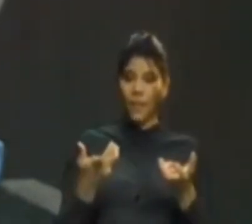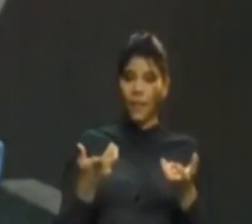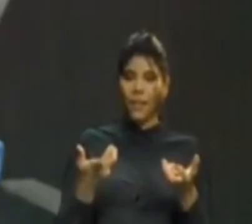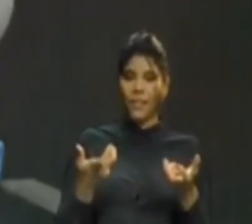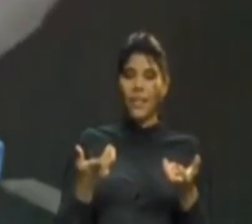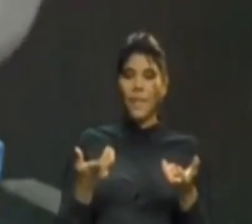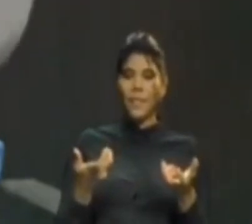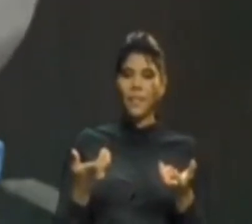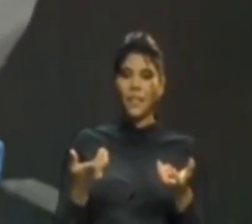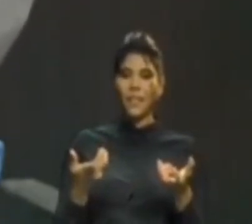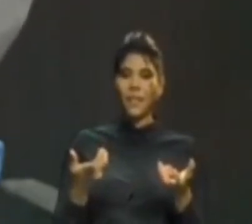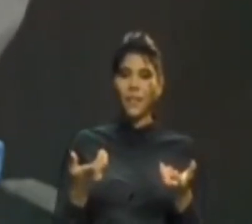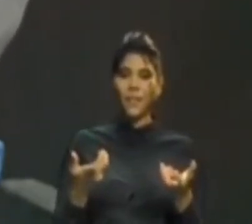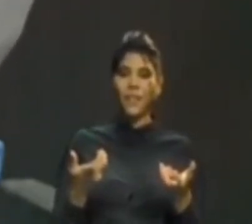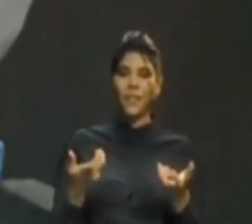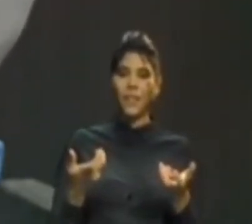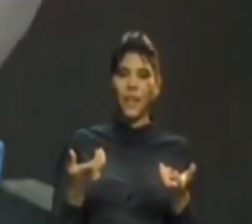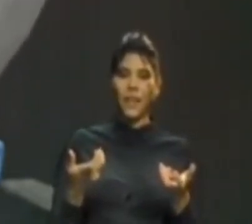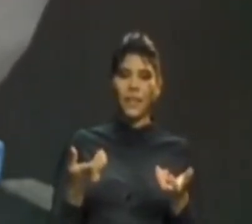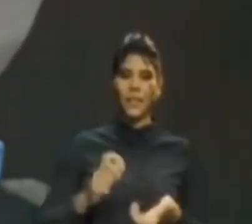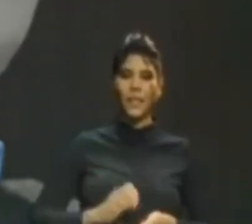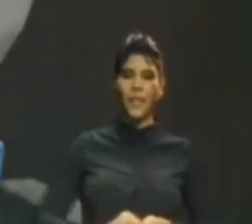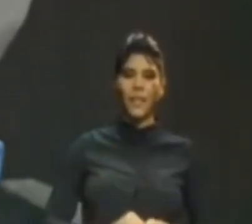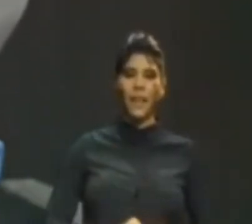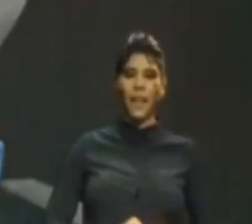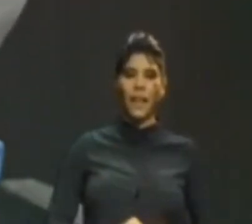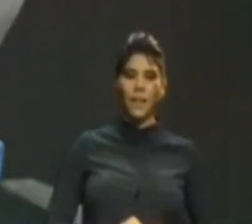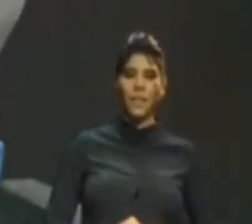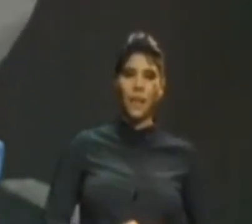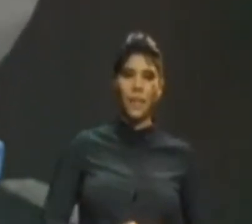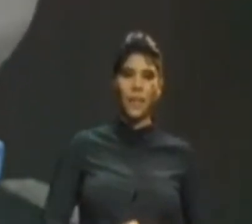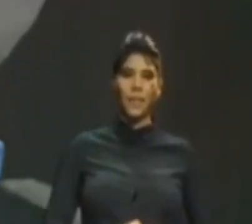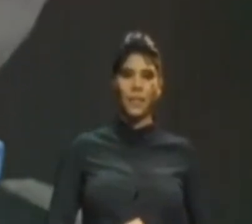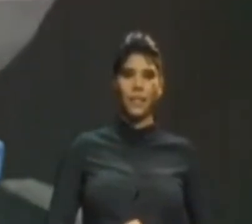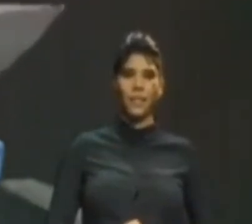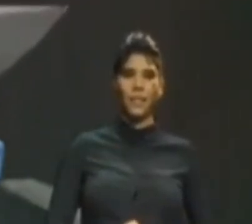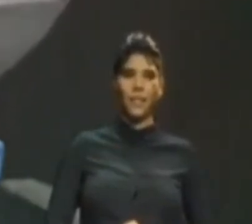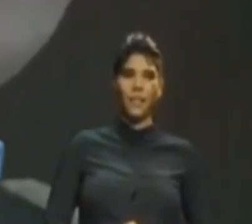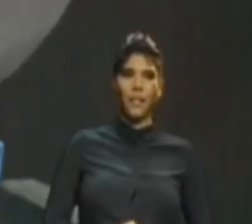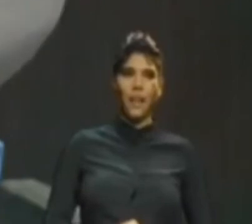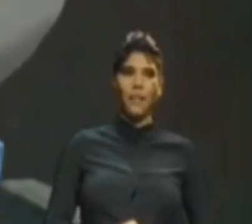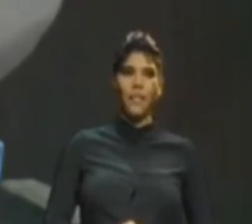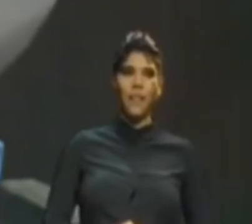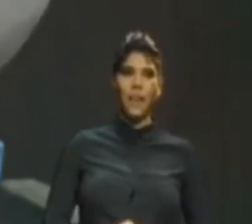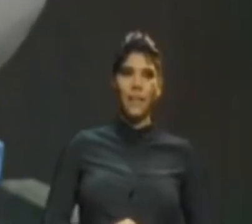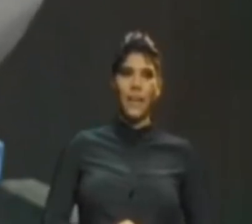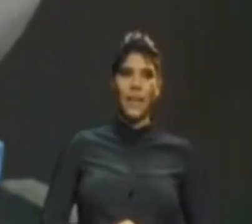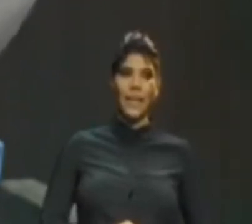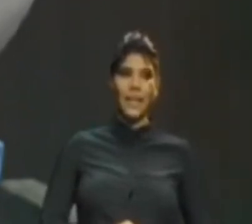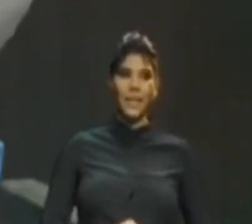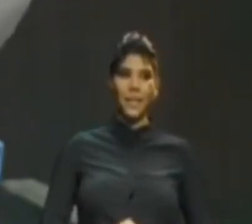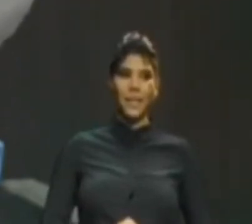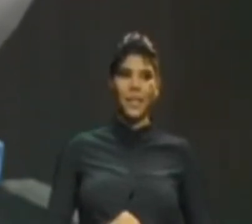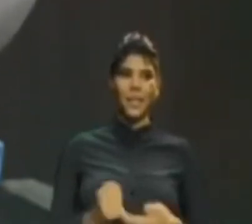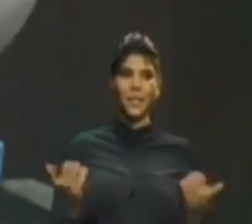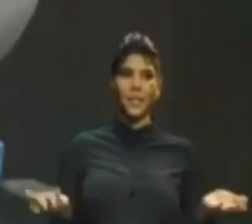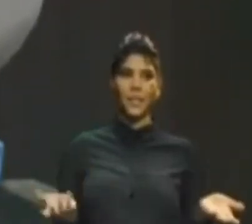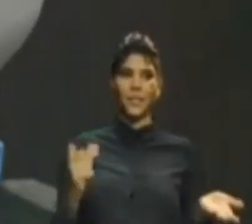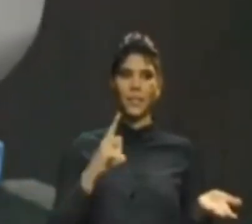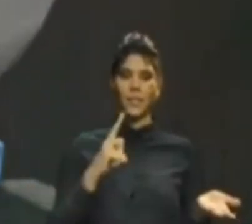juntar a elas sobre sobre isso o ministro relator do processo Ministro Luis Felipe Salomão